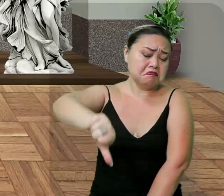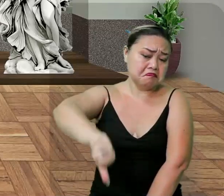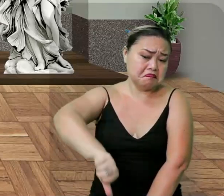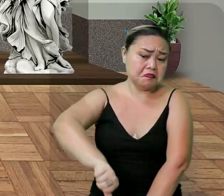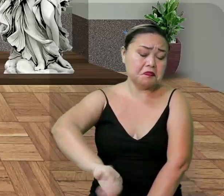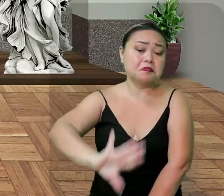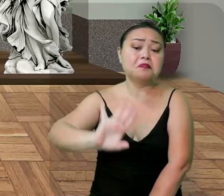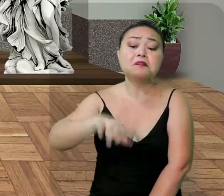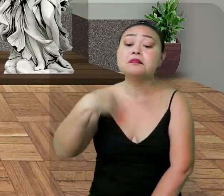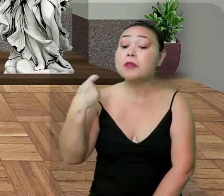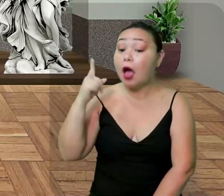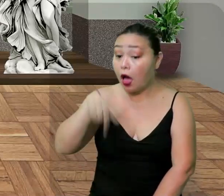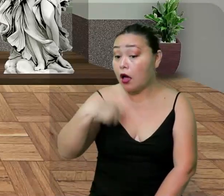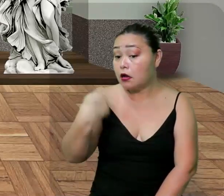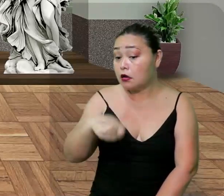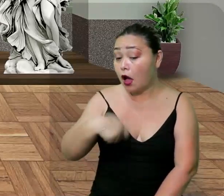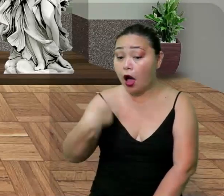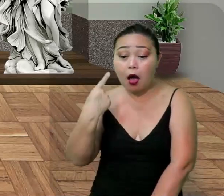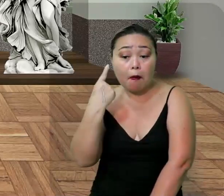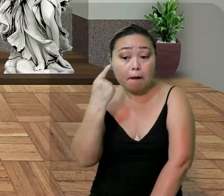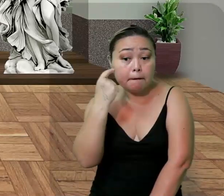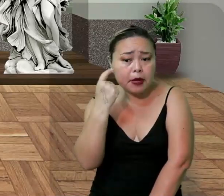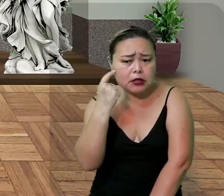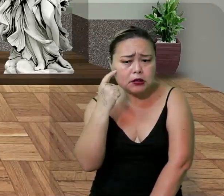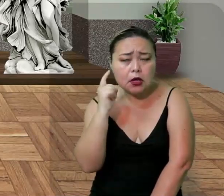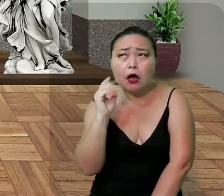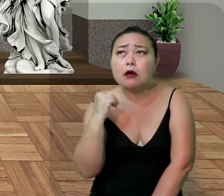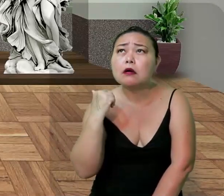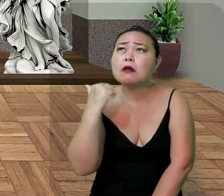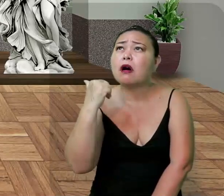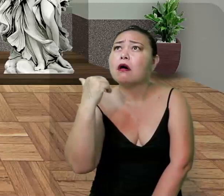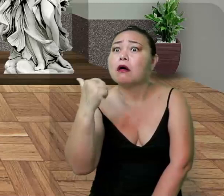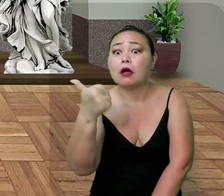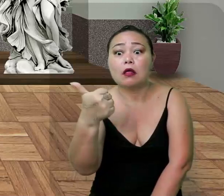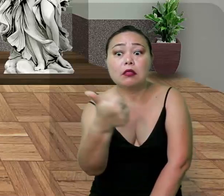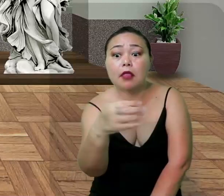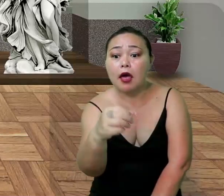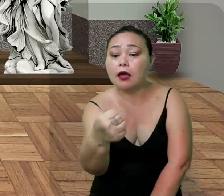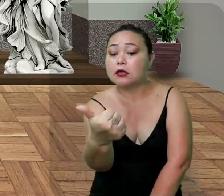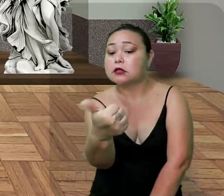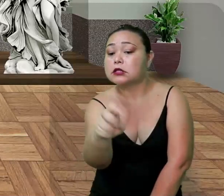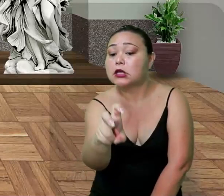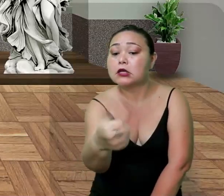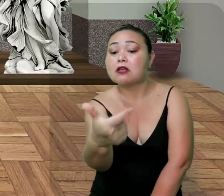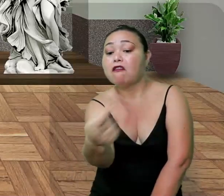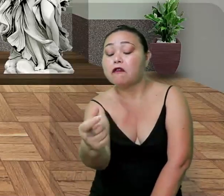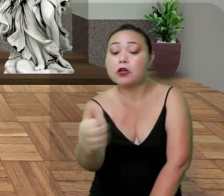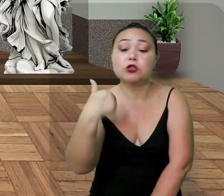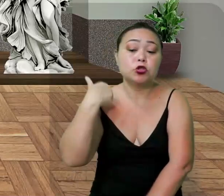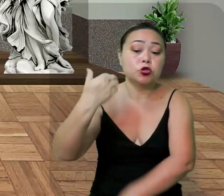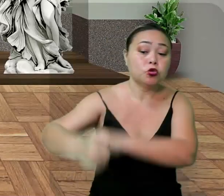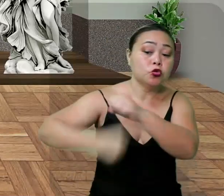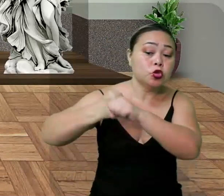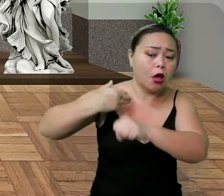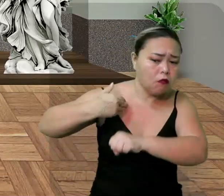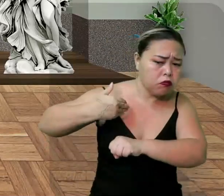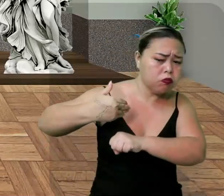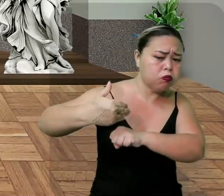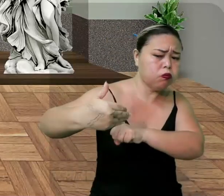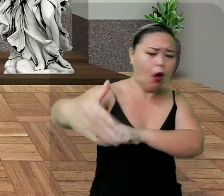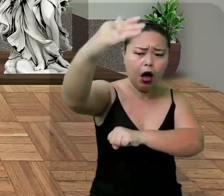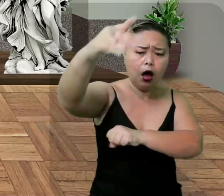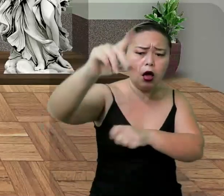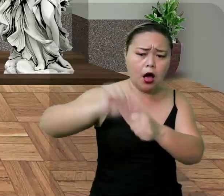Então, assim, é necessário pensar daqui a 10, 15, 20 anos na futura geração. Só que quem está à frente não pensa,